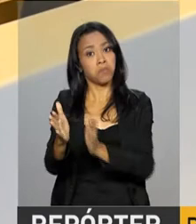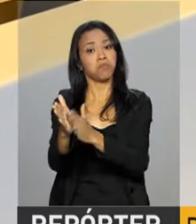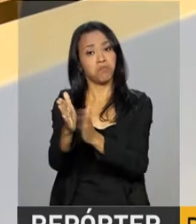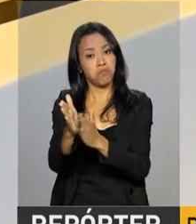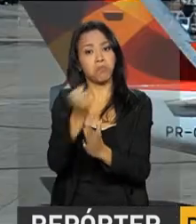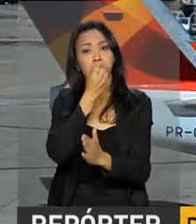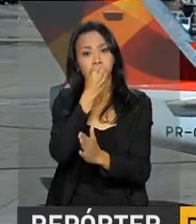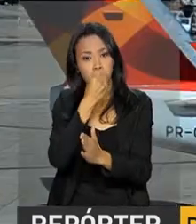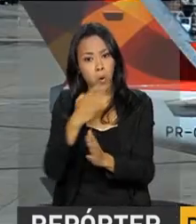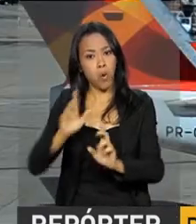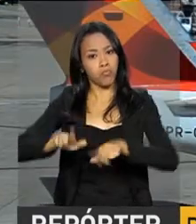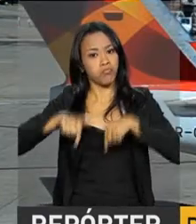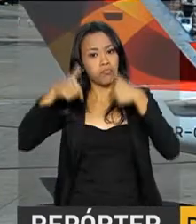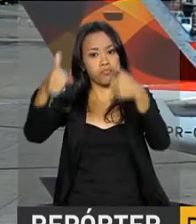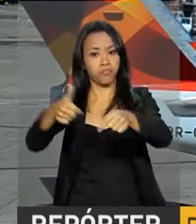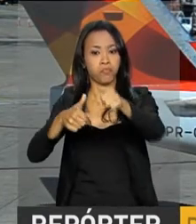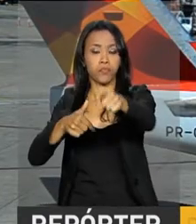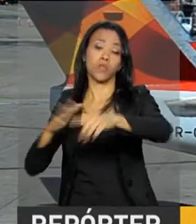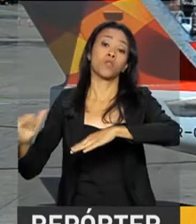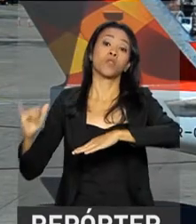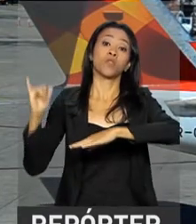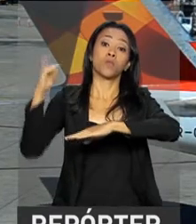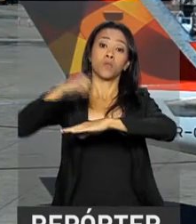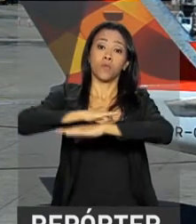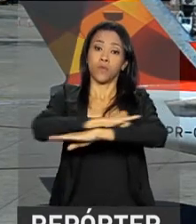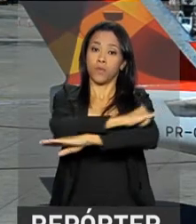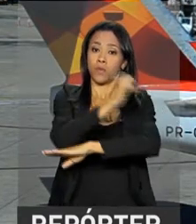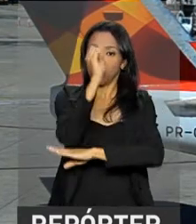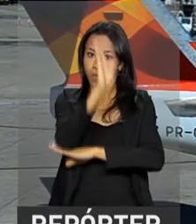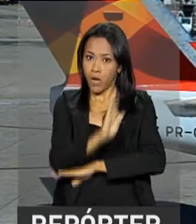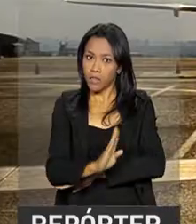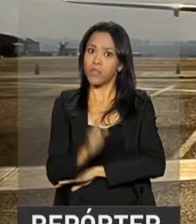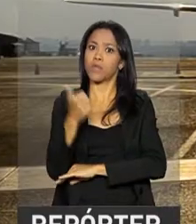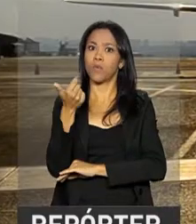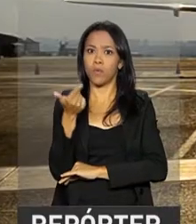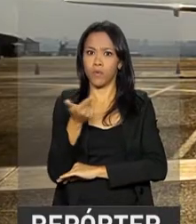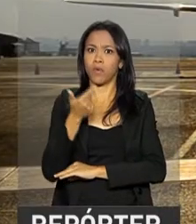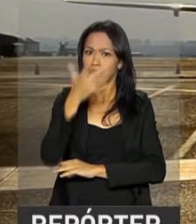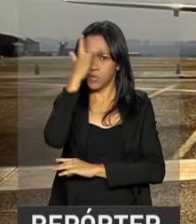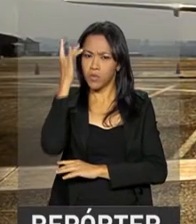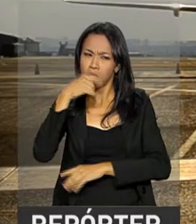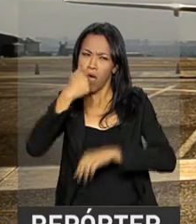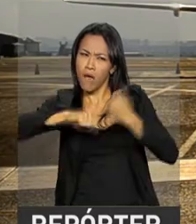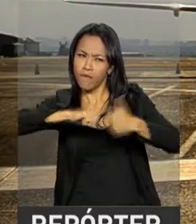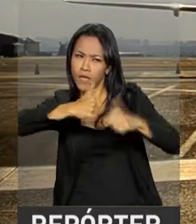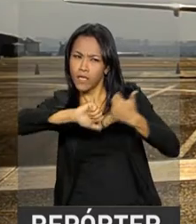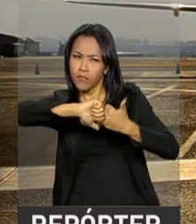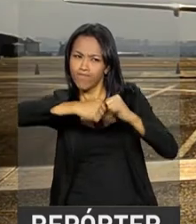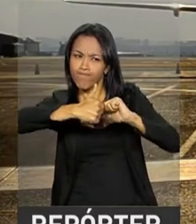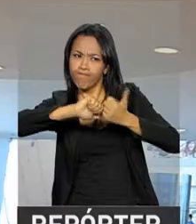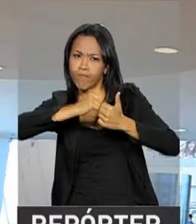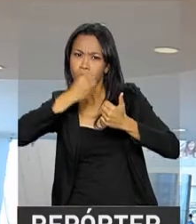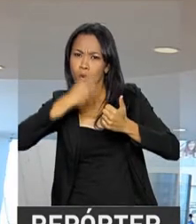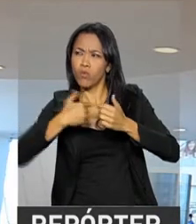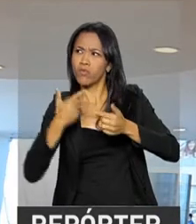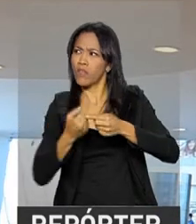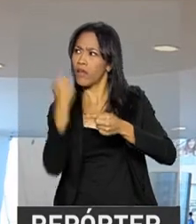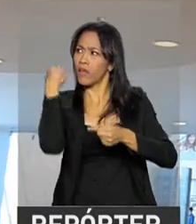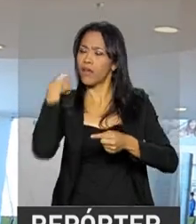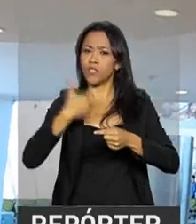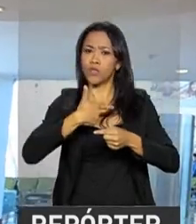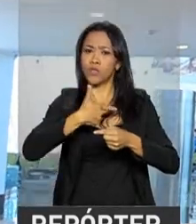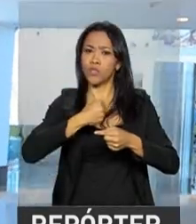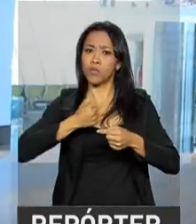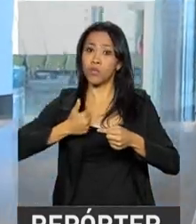passageiros nos aeroportos brasileiros atingiram o maior índice de satisfação desde 2013 ano em que a pesquisa